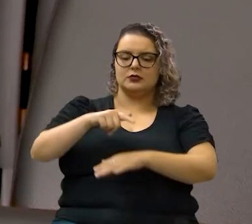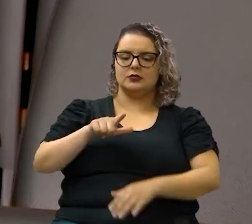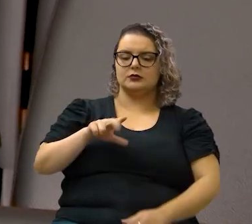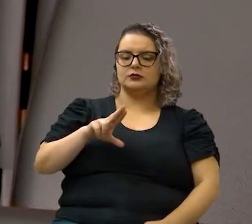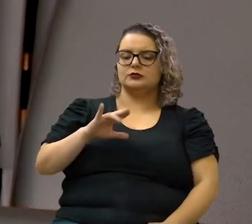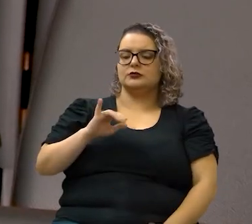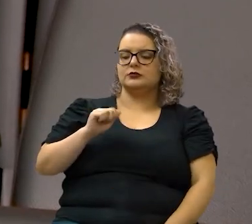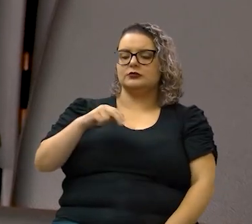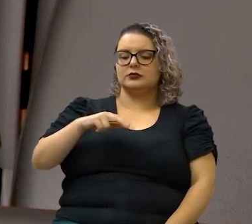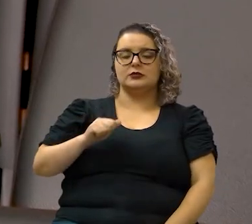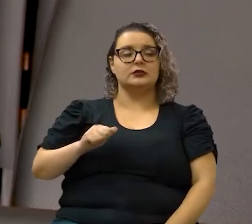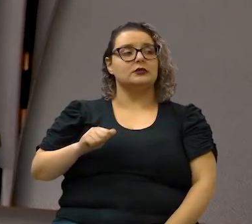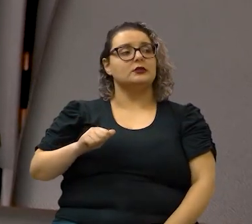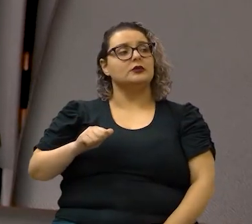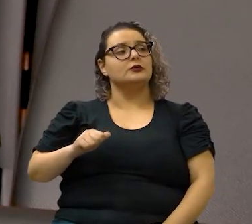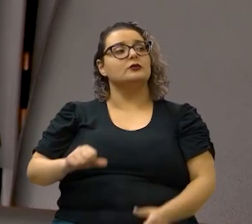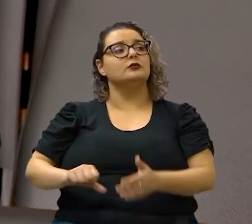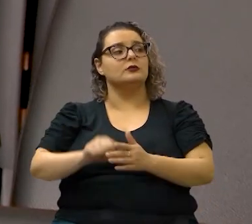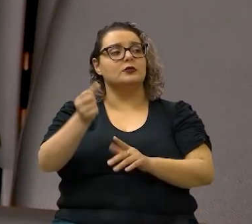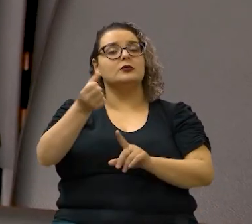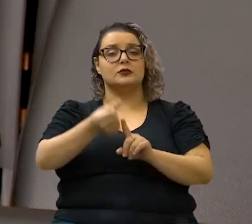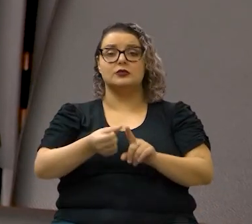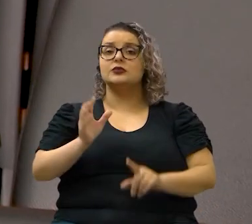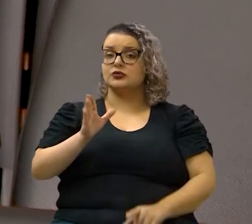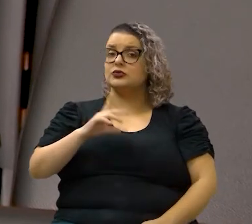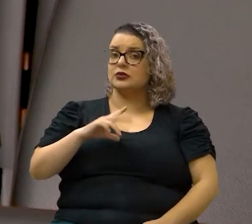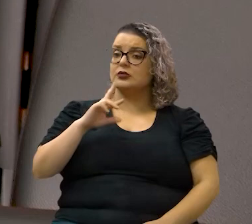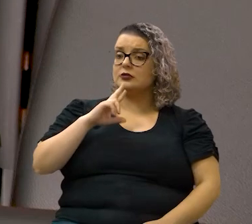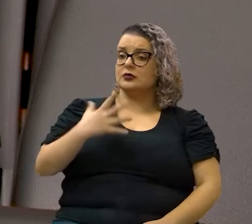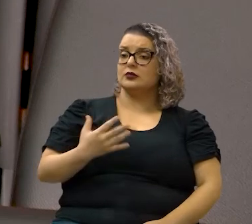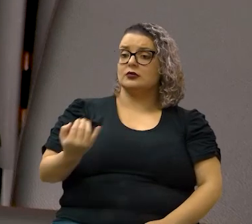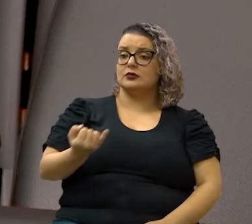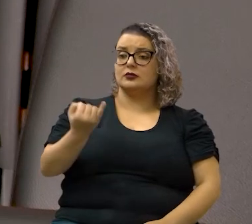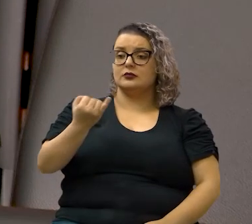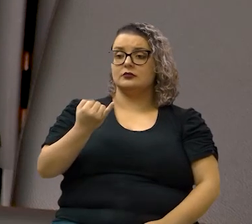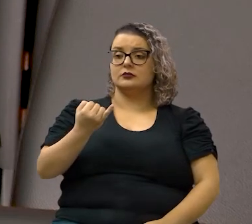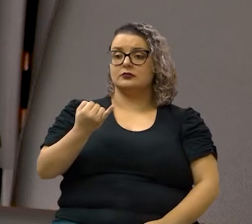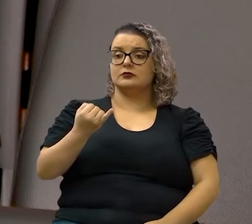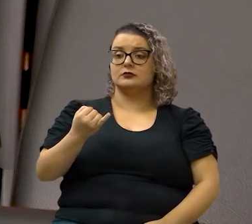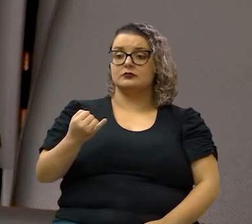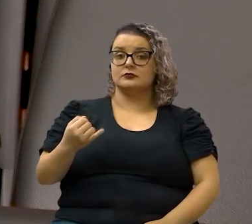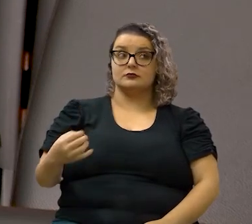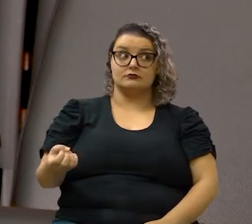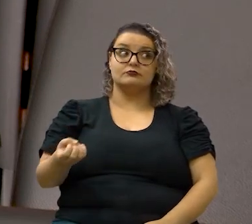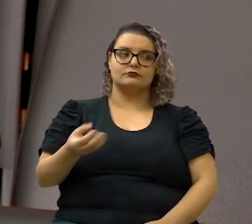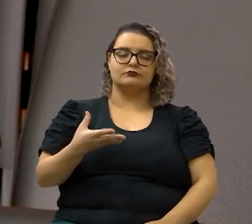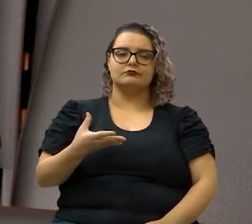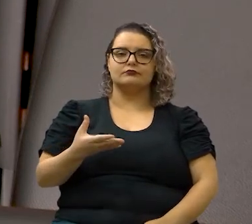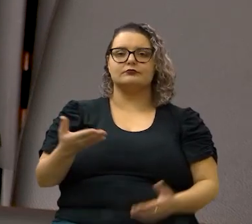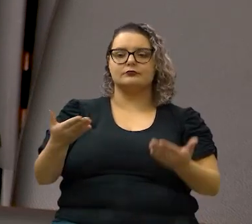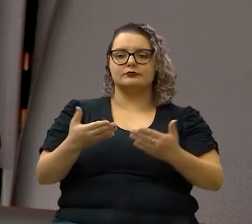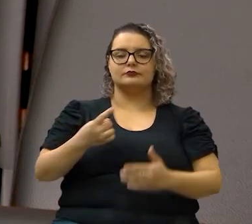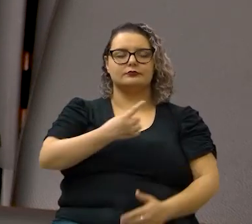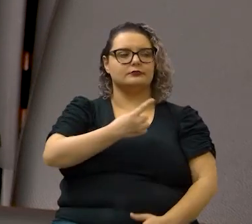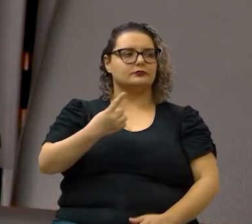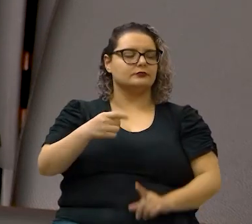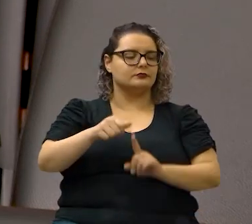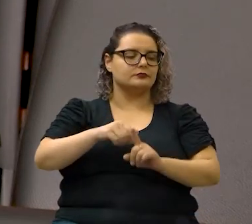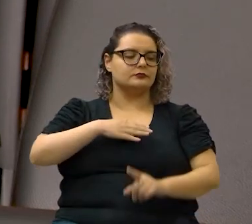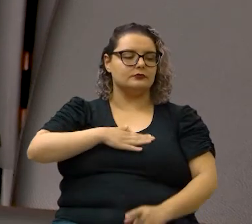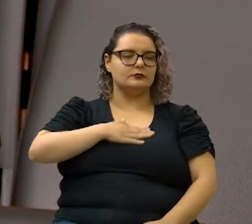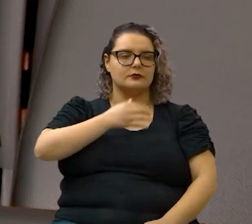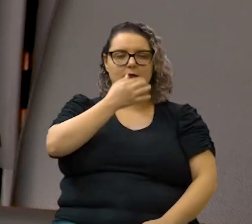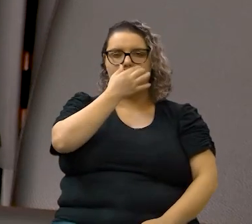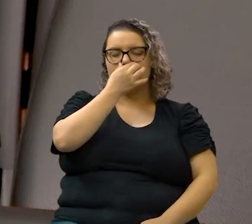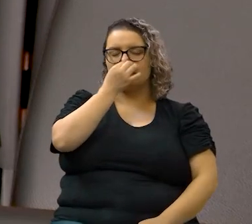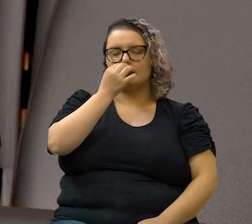primeiro semestre, e já tem um resultado muito importante, inclusive quente, assim, né? Agora, no dia 11 de